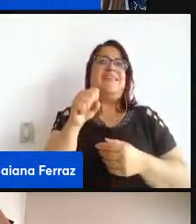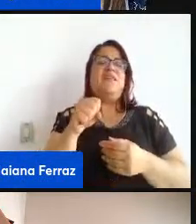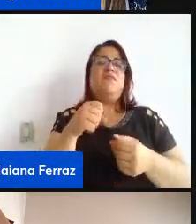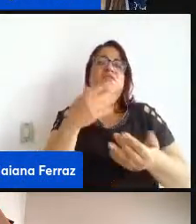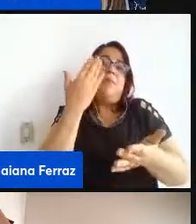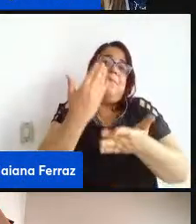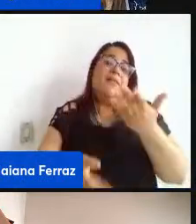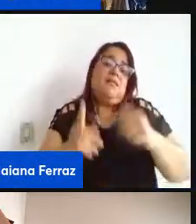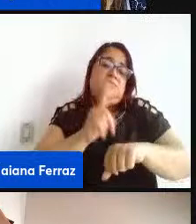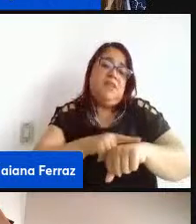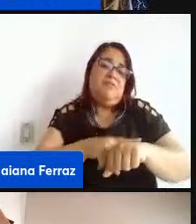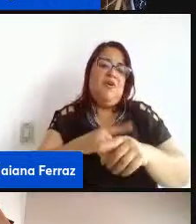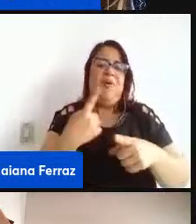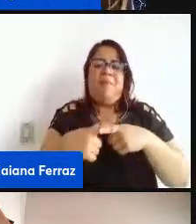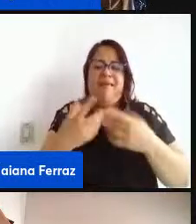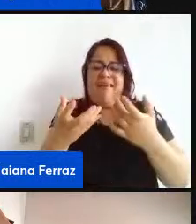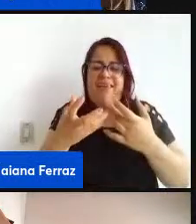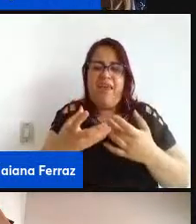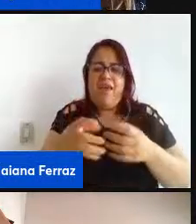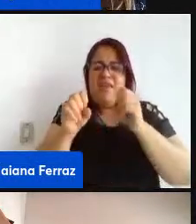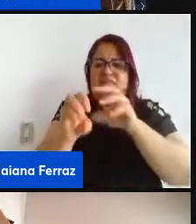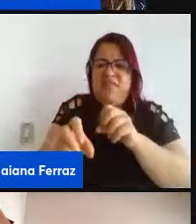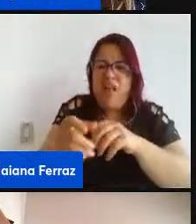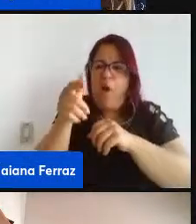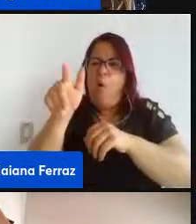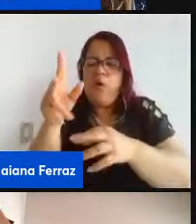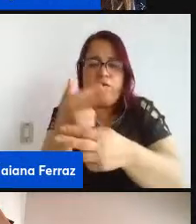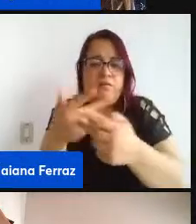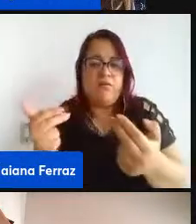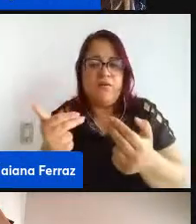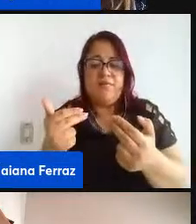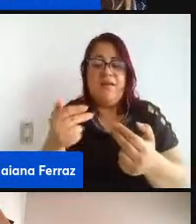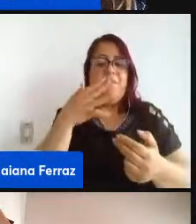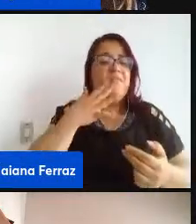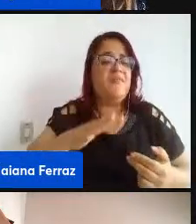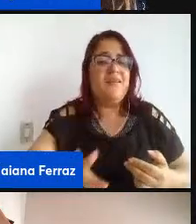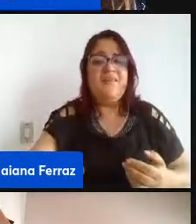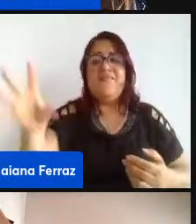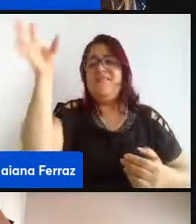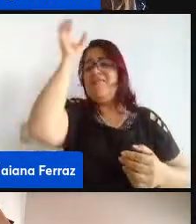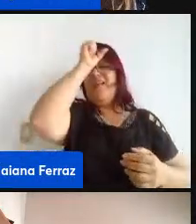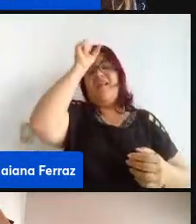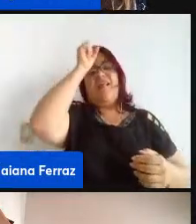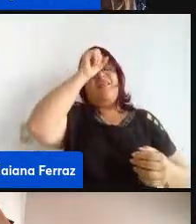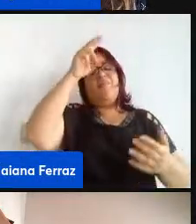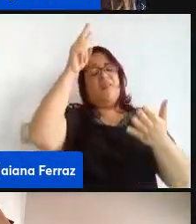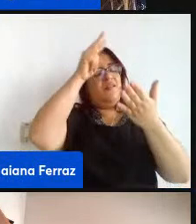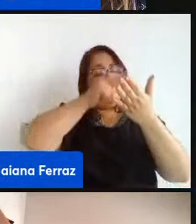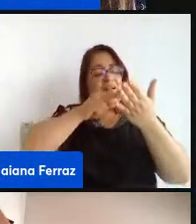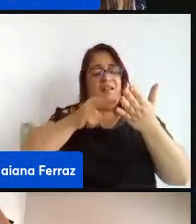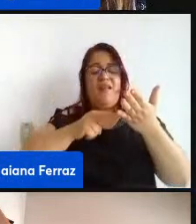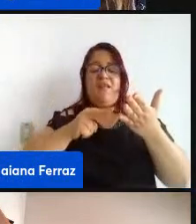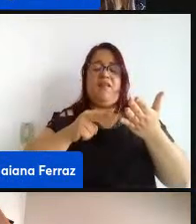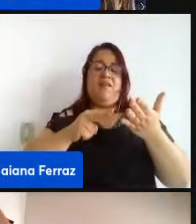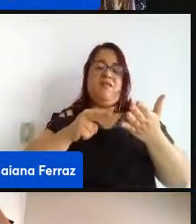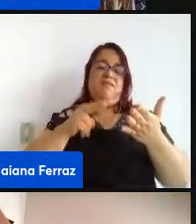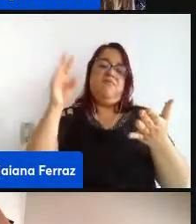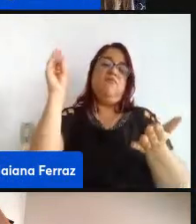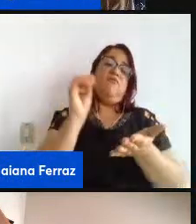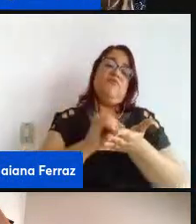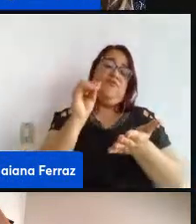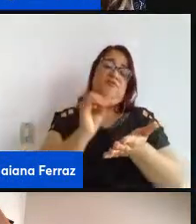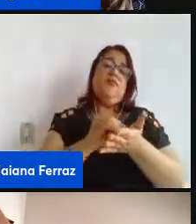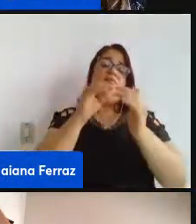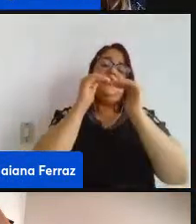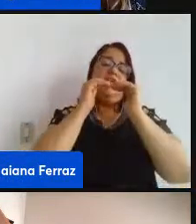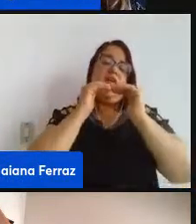não consegue, a criança não aprende a ler, falta equidade,